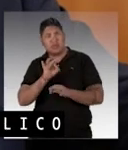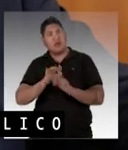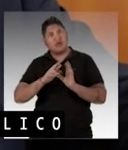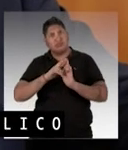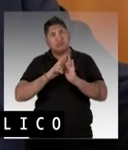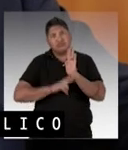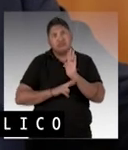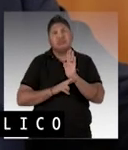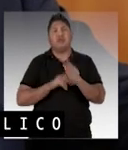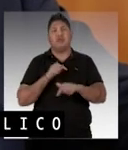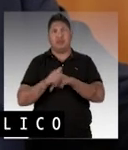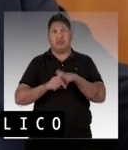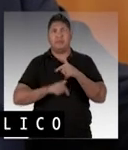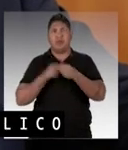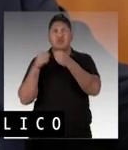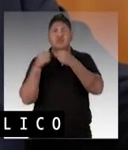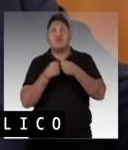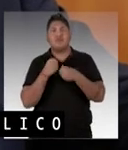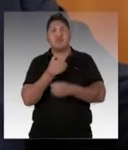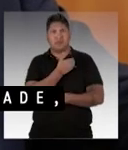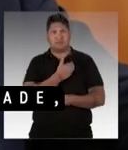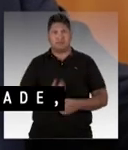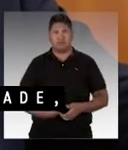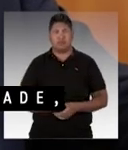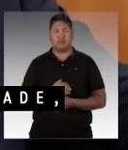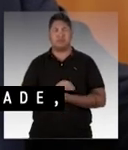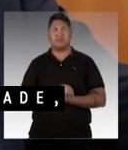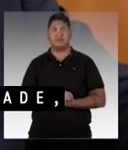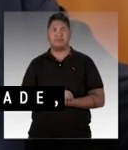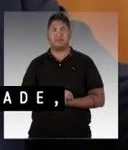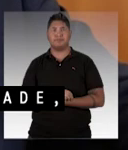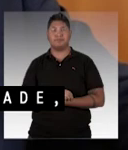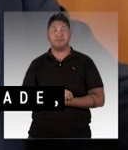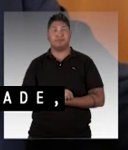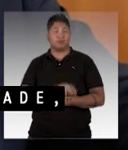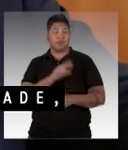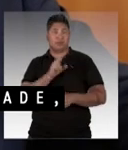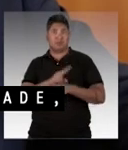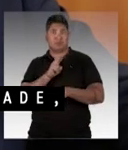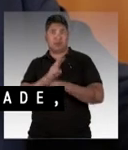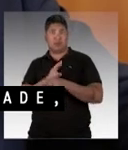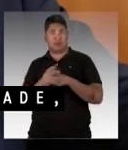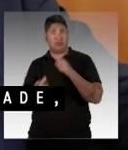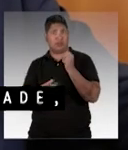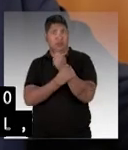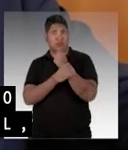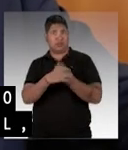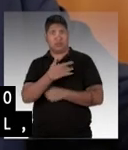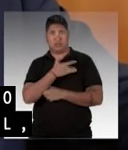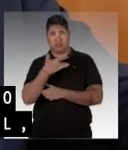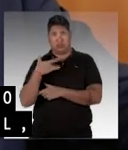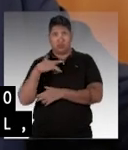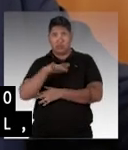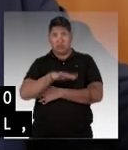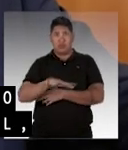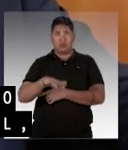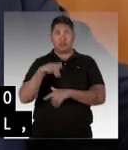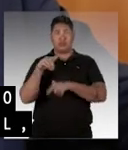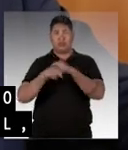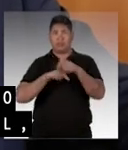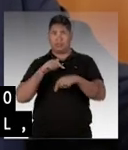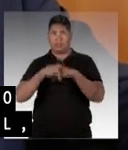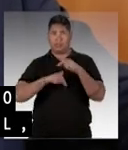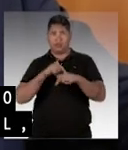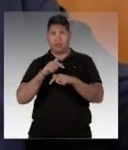trabalho no poder público, fortalecendo a probidade, preservação da segurança e saúde do meio ambiente